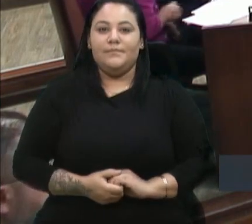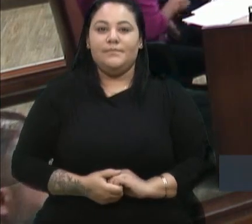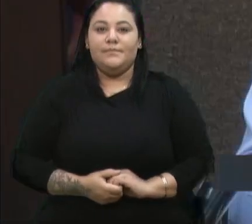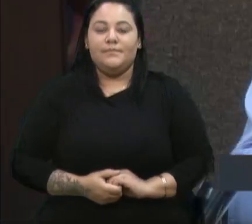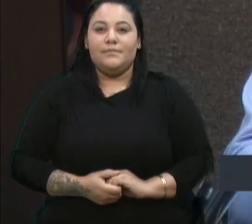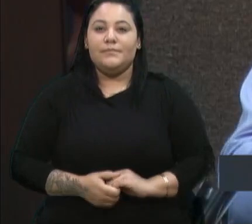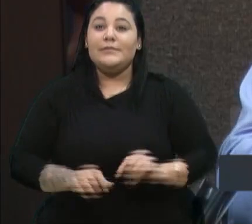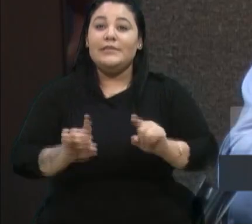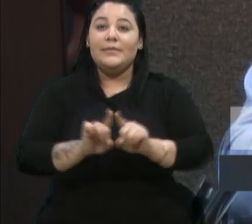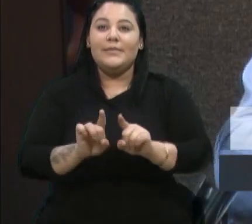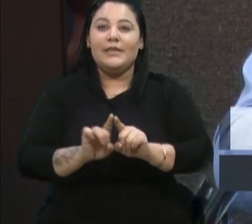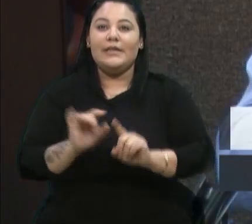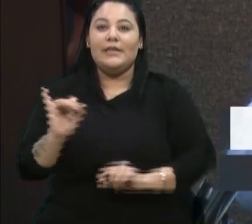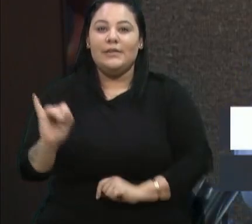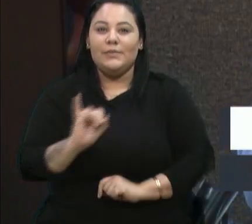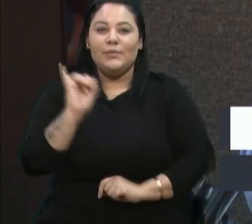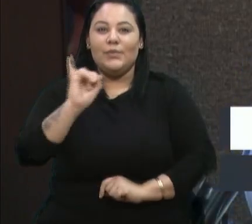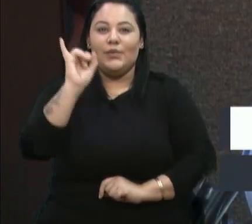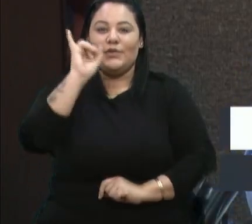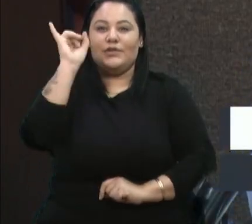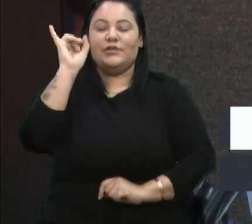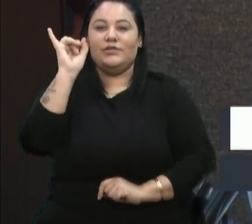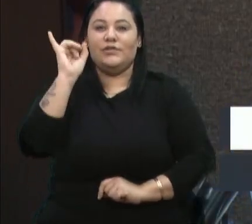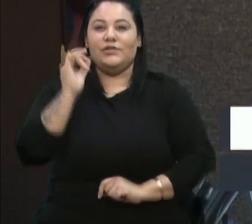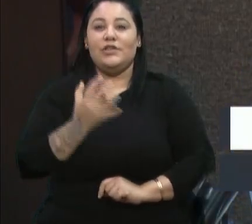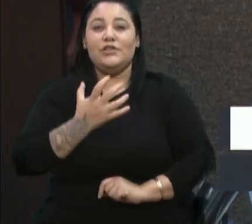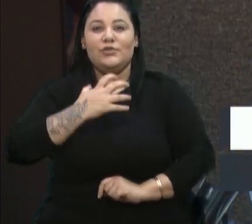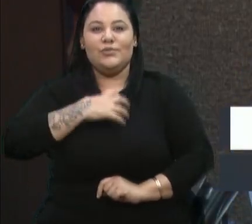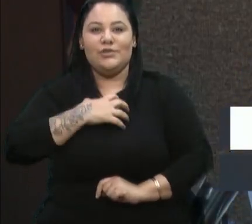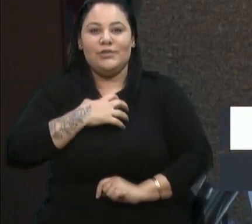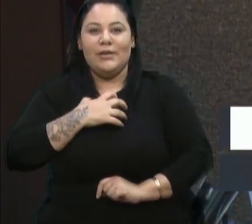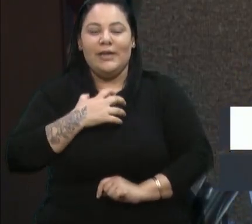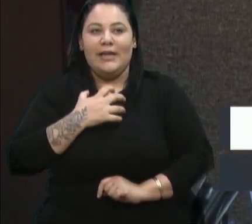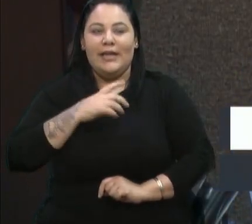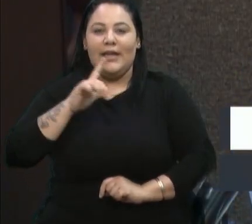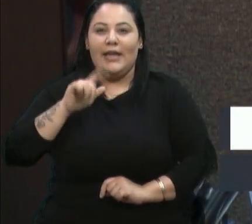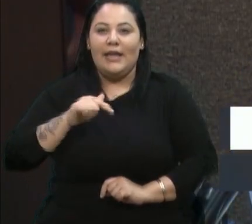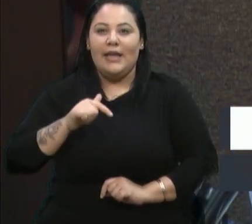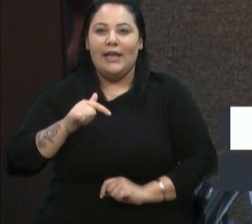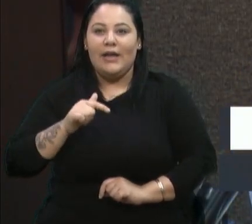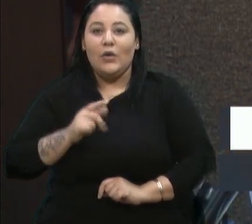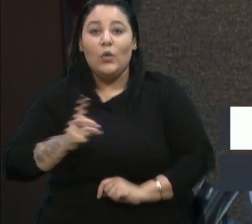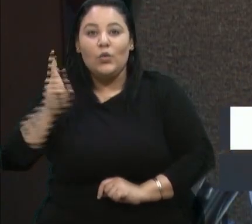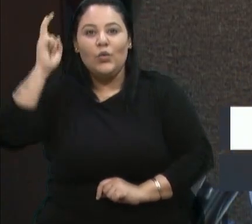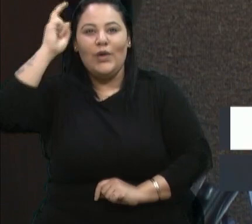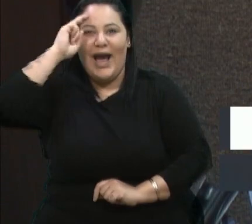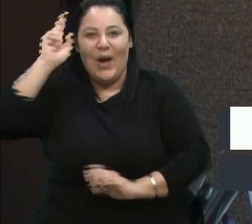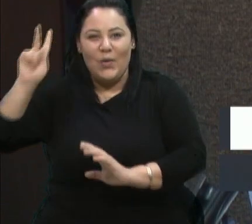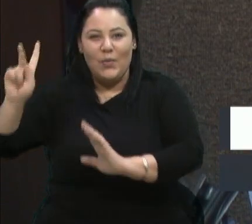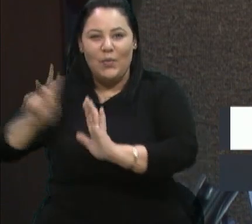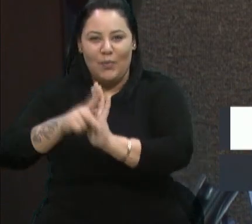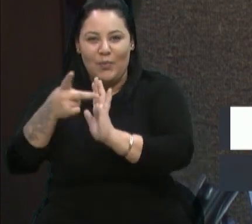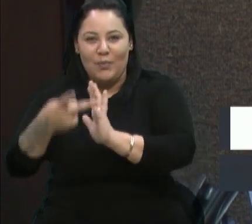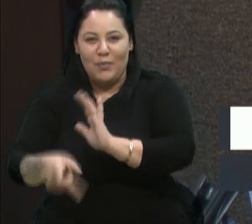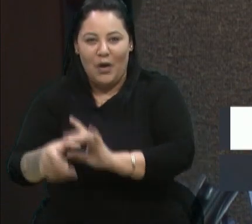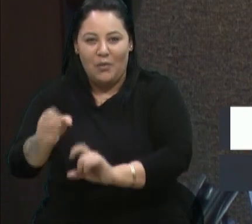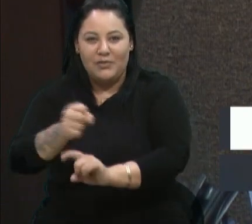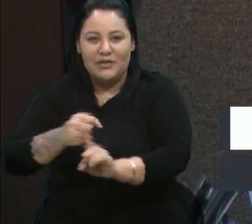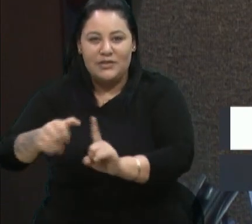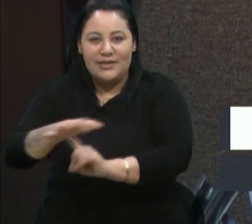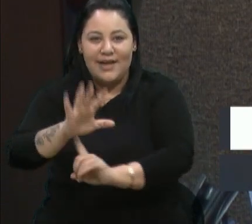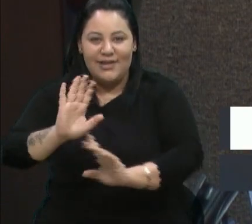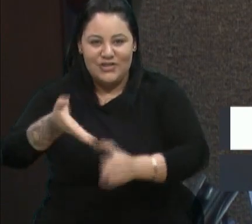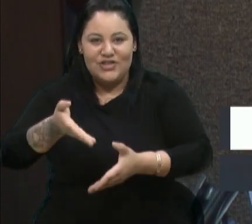É importante e é de uma forma cultural que a nossa sociedade cada vez mais